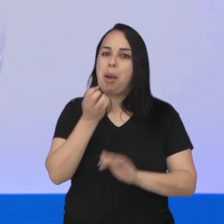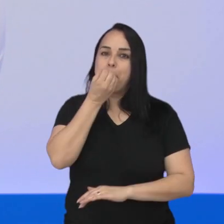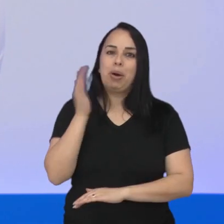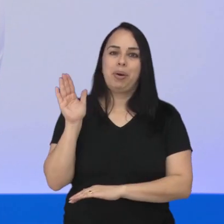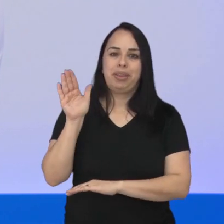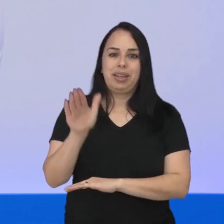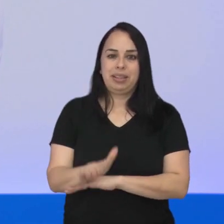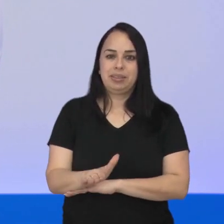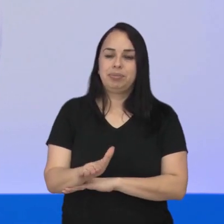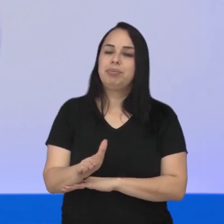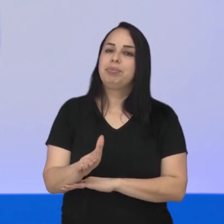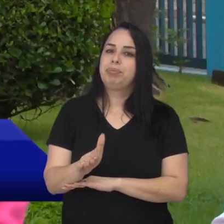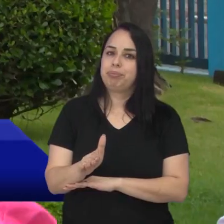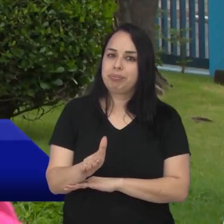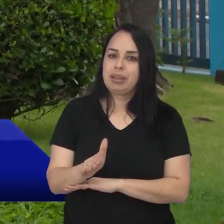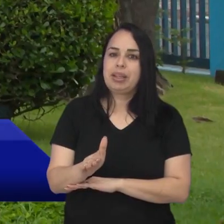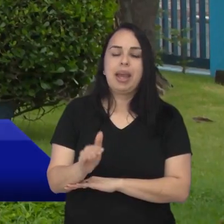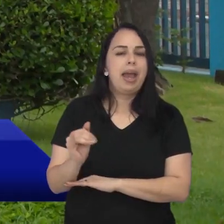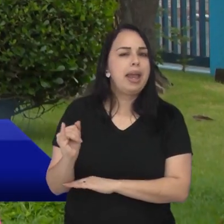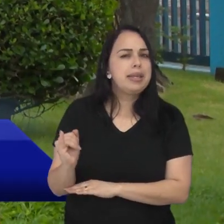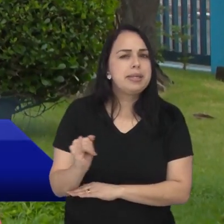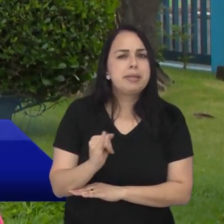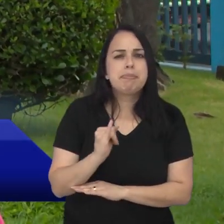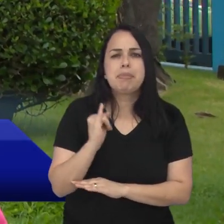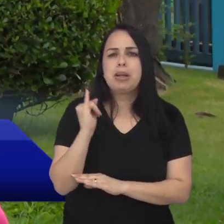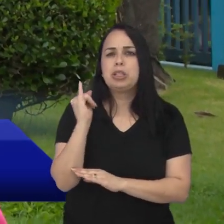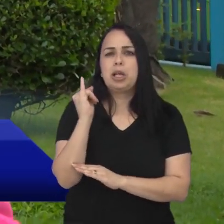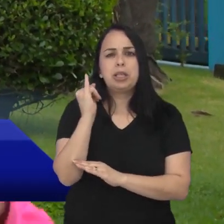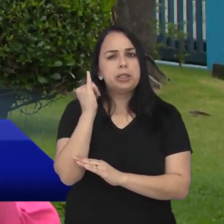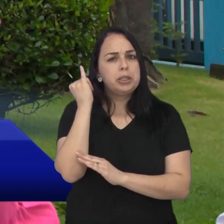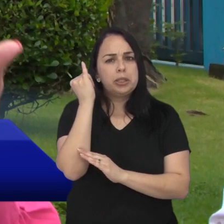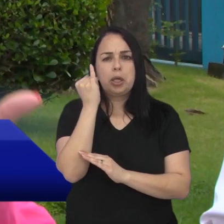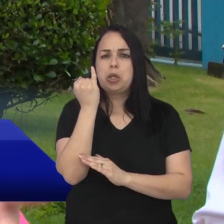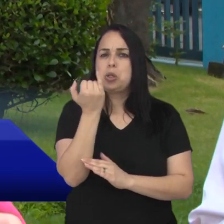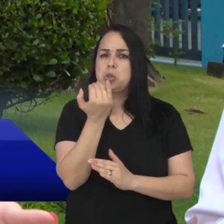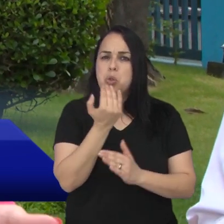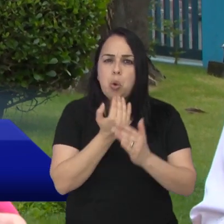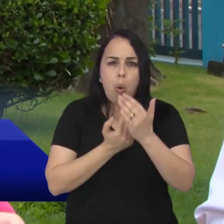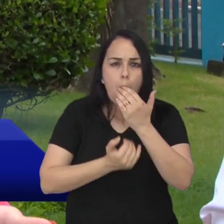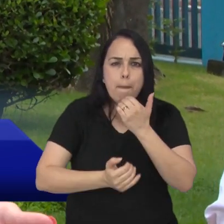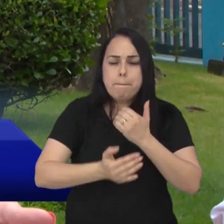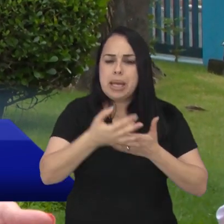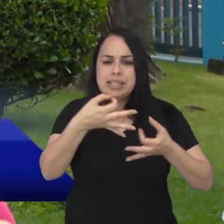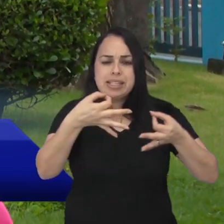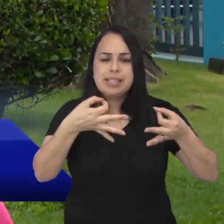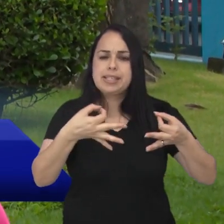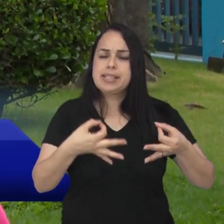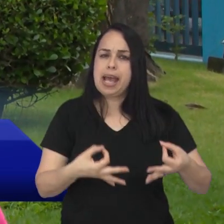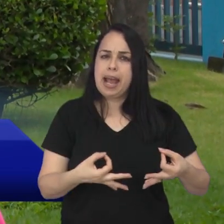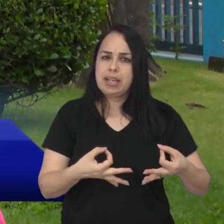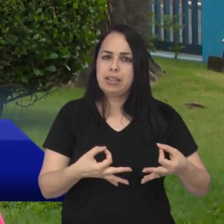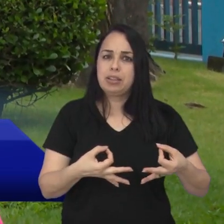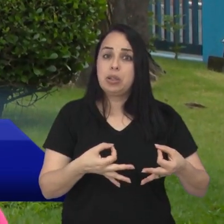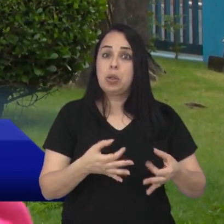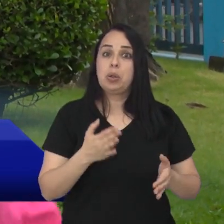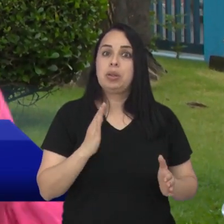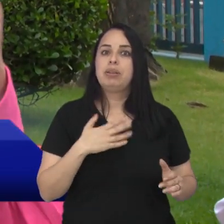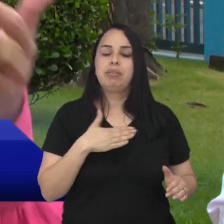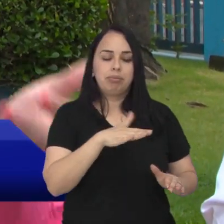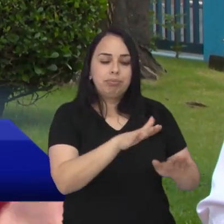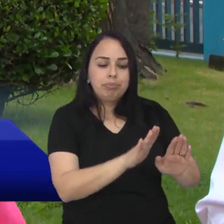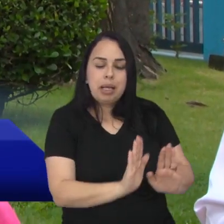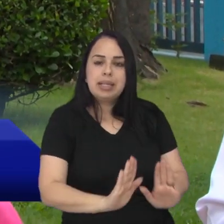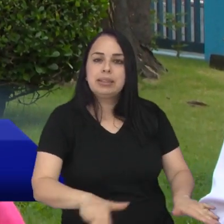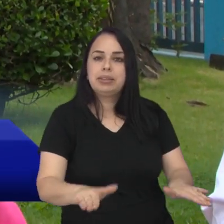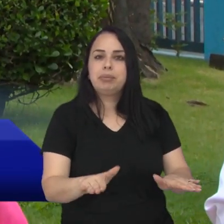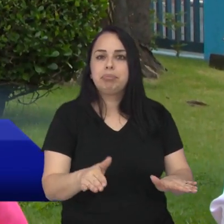Olá, muito boa tarde. É muito importante a gente estar se preocupando com a introdução de uma alimentação saudável já